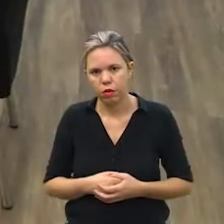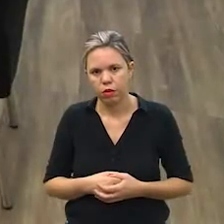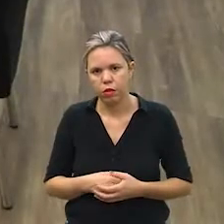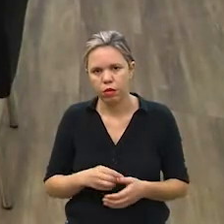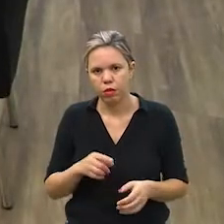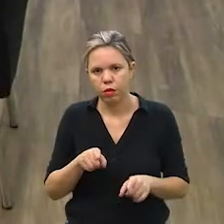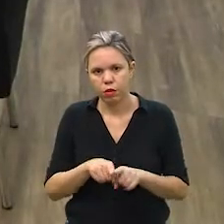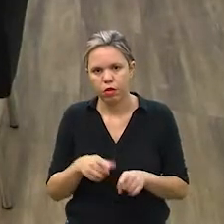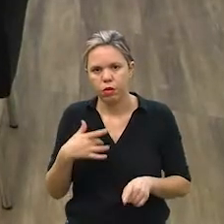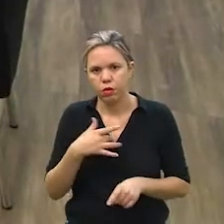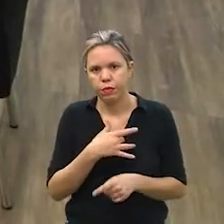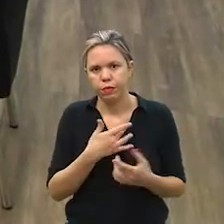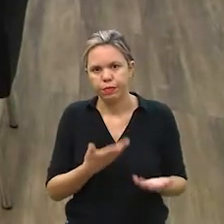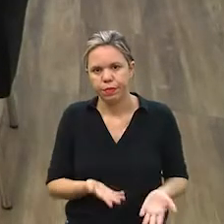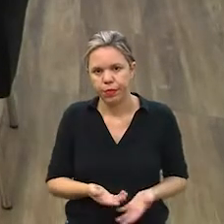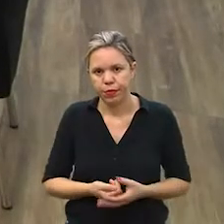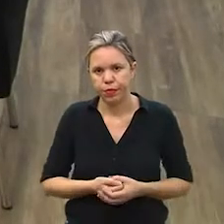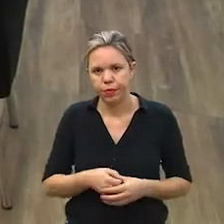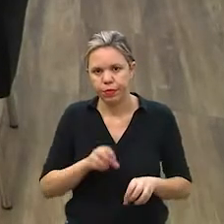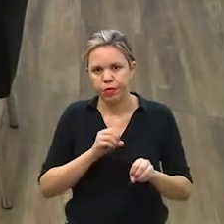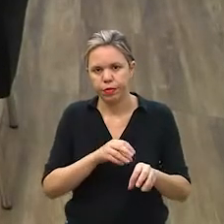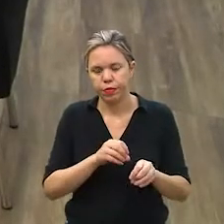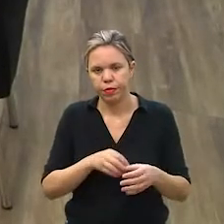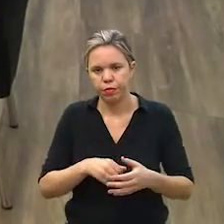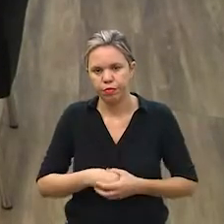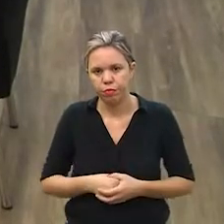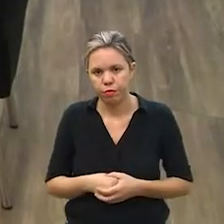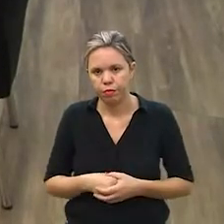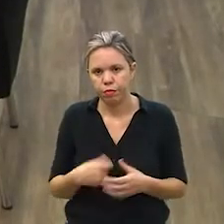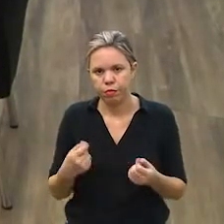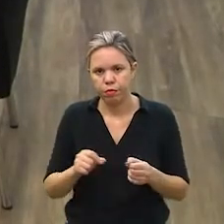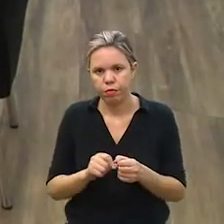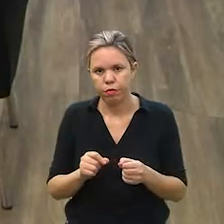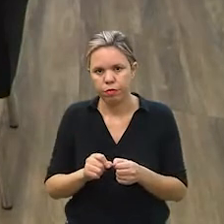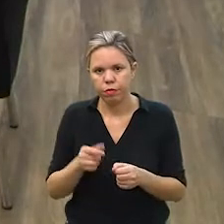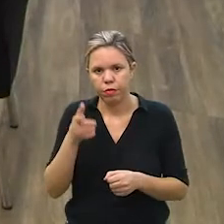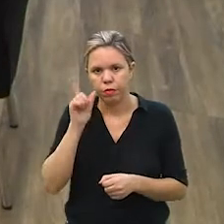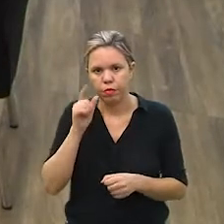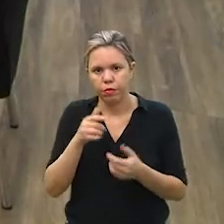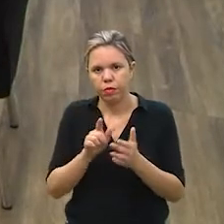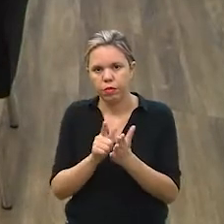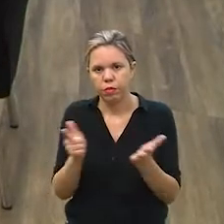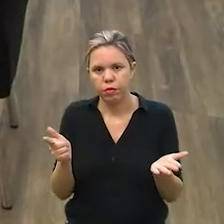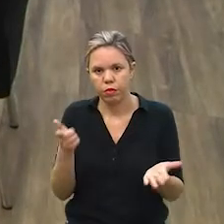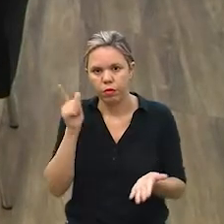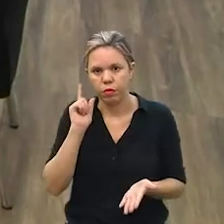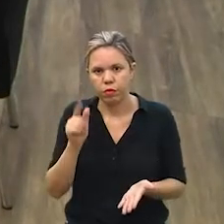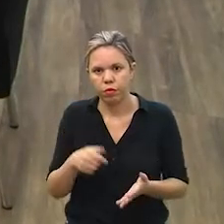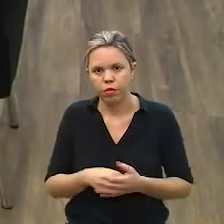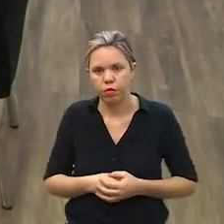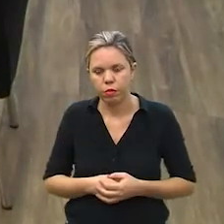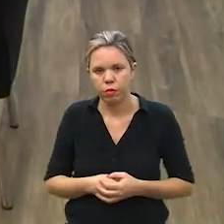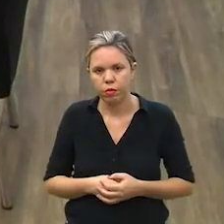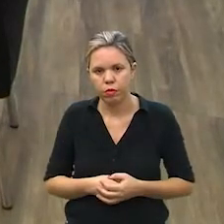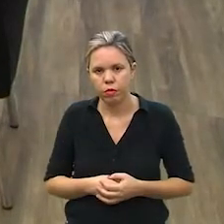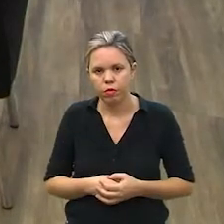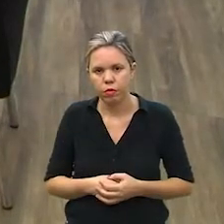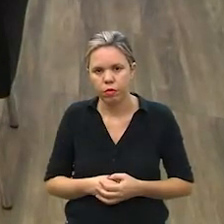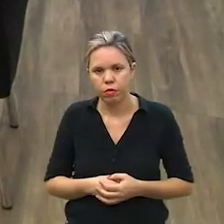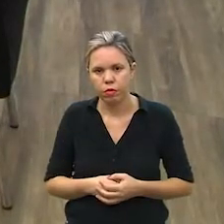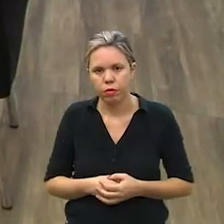manutenção, né, com a saúde, a educação. Teve que fazer ontem, estava no jornal de ontem, inclusive, né, dos jornais recentes,